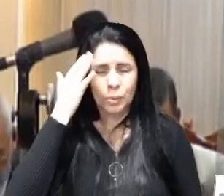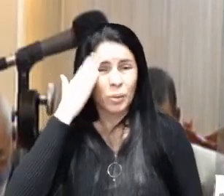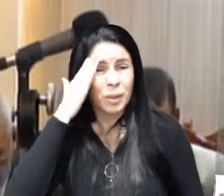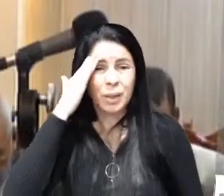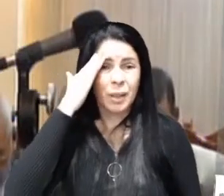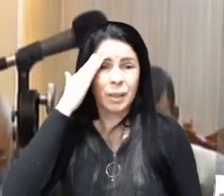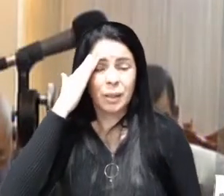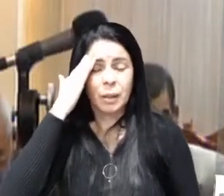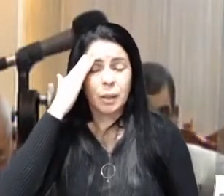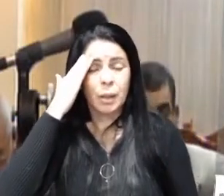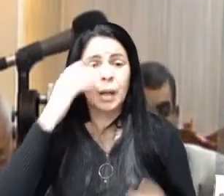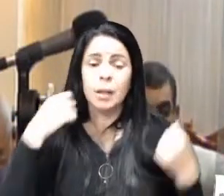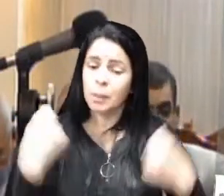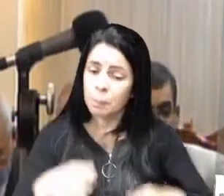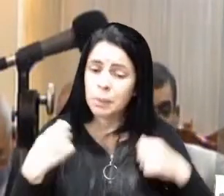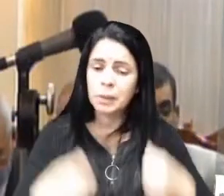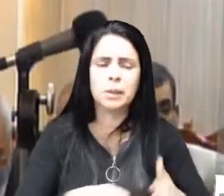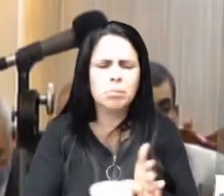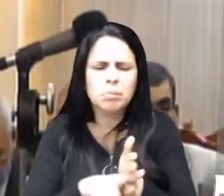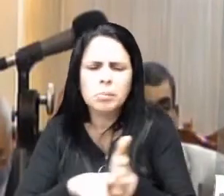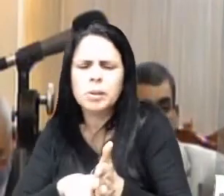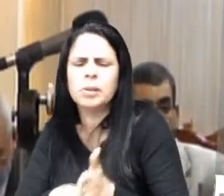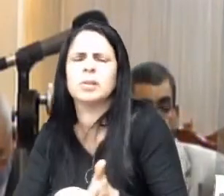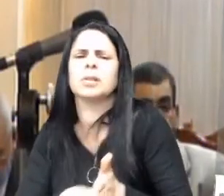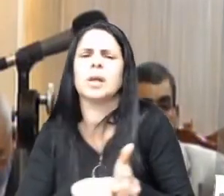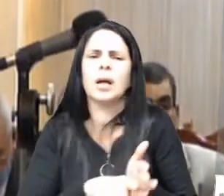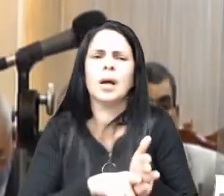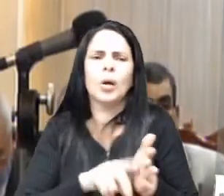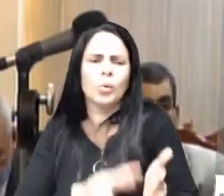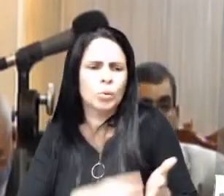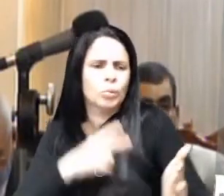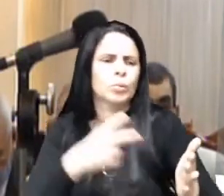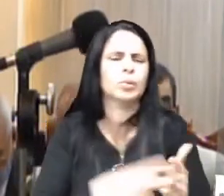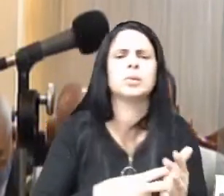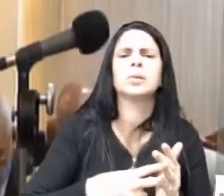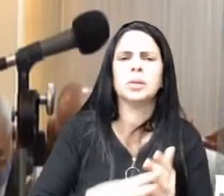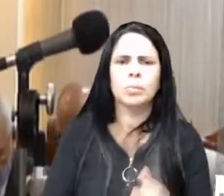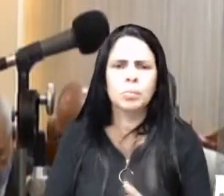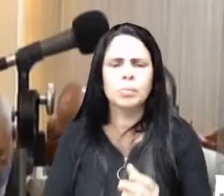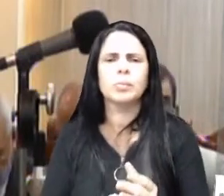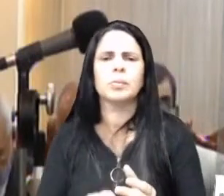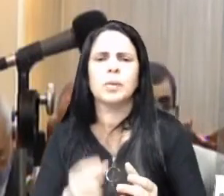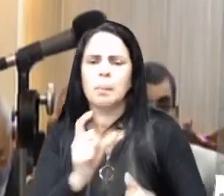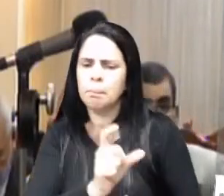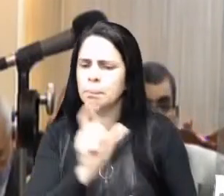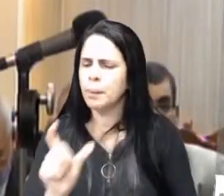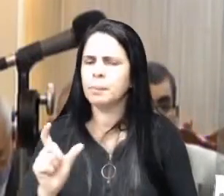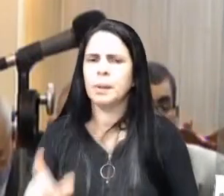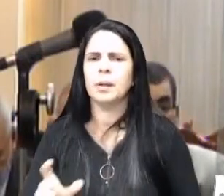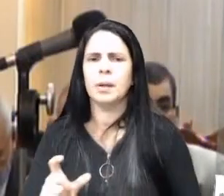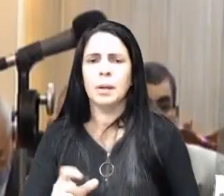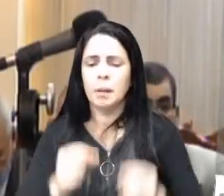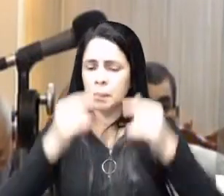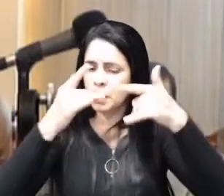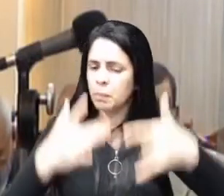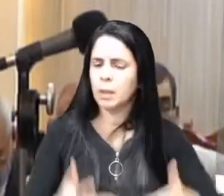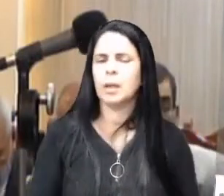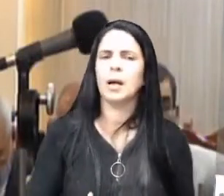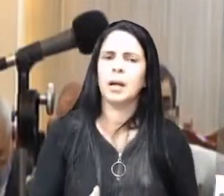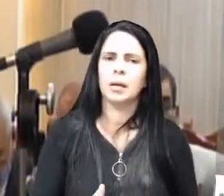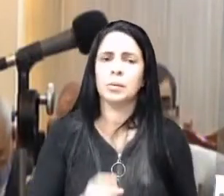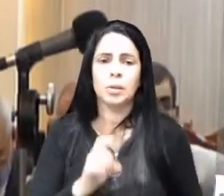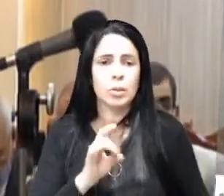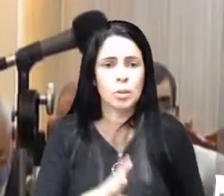para ficar mais fácil. Quando a gente pega a etimologia daquela palavra, a origem daquela palavra, é para explicar, não é apenas